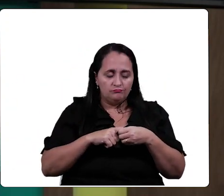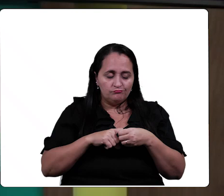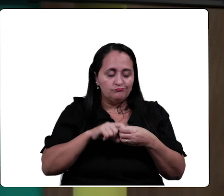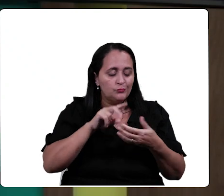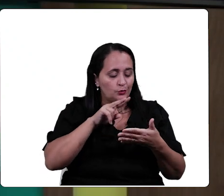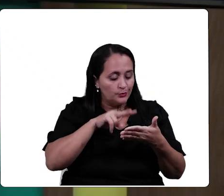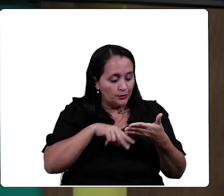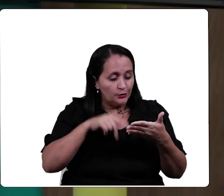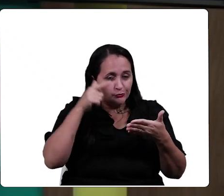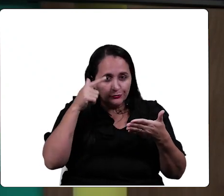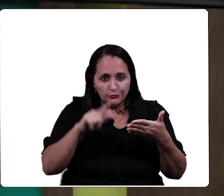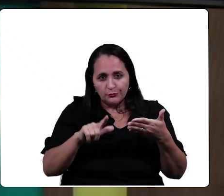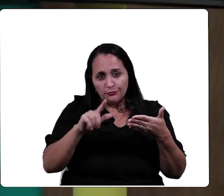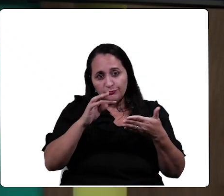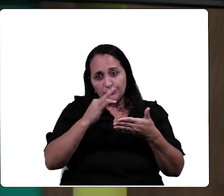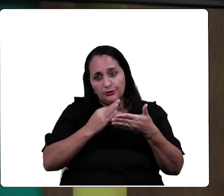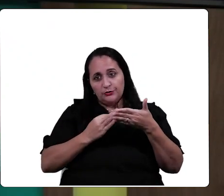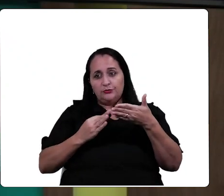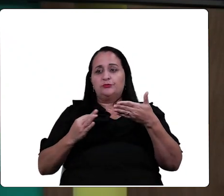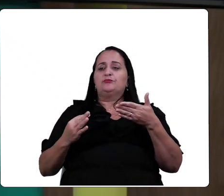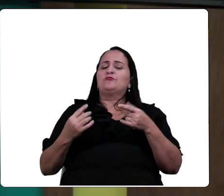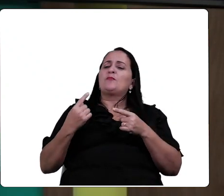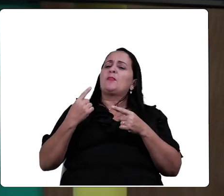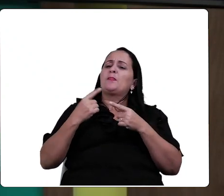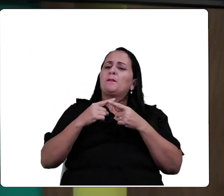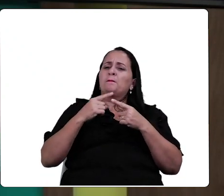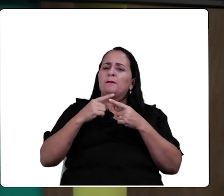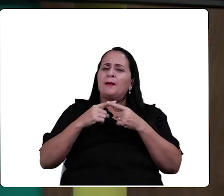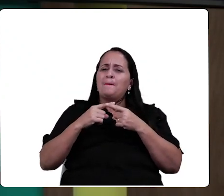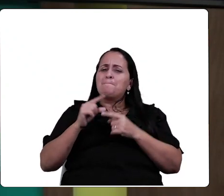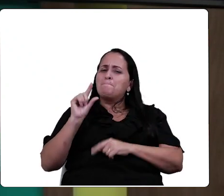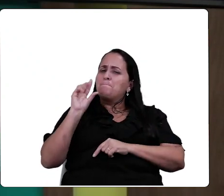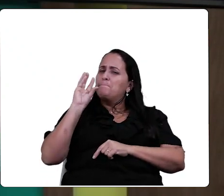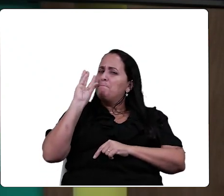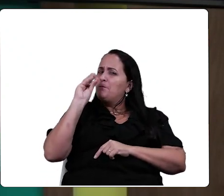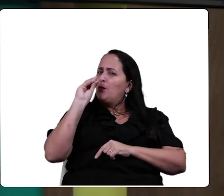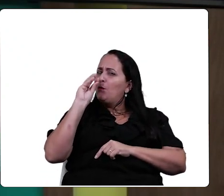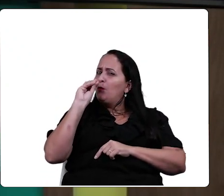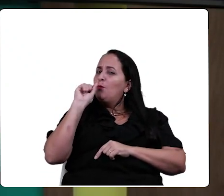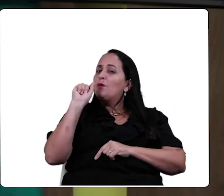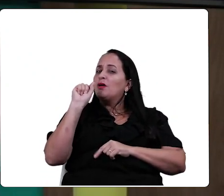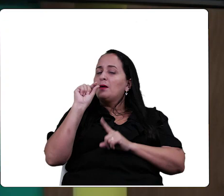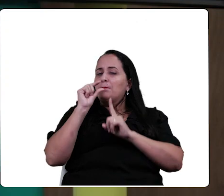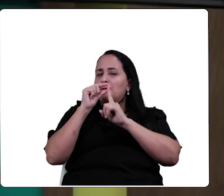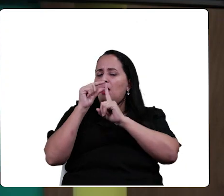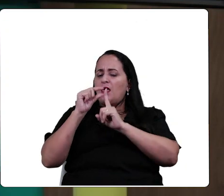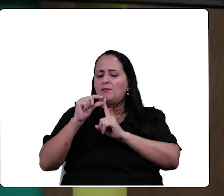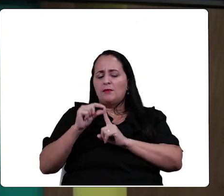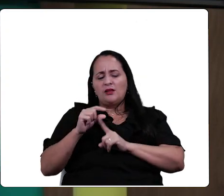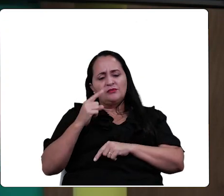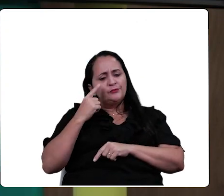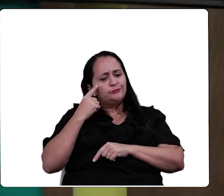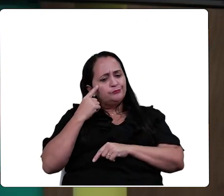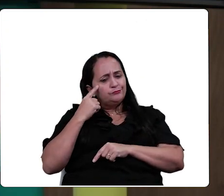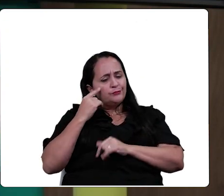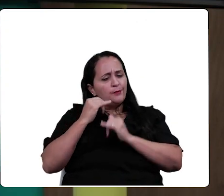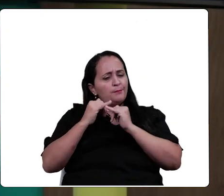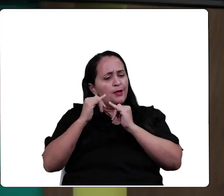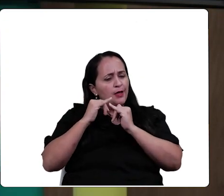senhor, retomar a leitura do texto. Porque muitas das palavras que estão nessas opções como